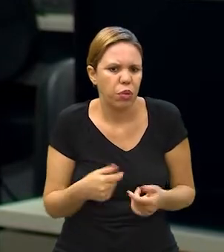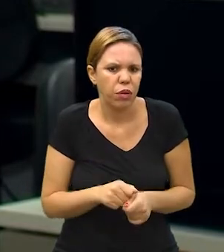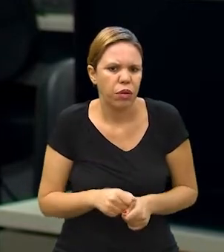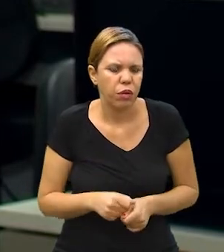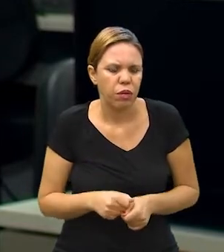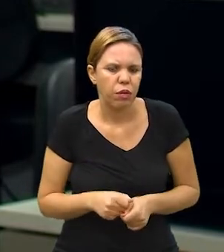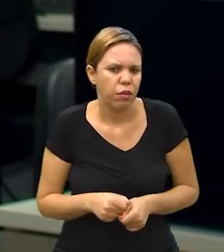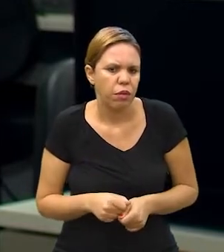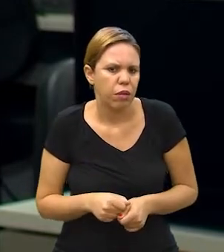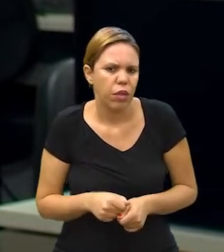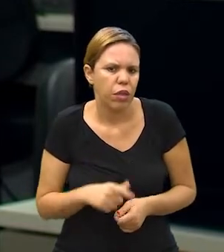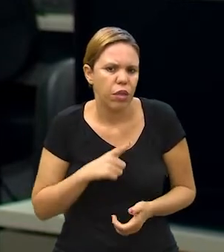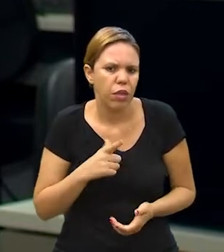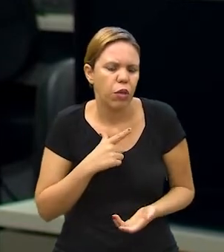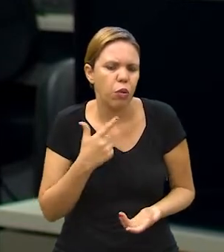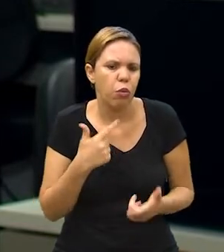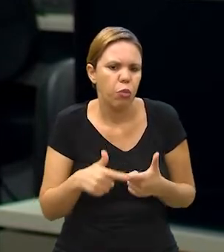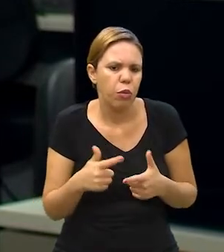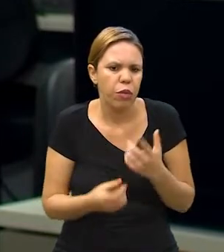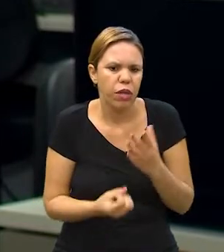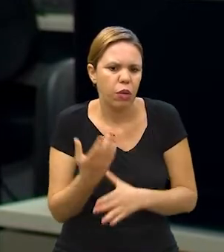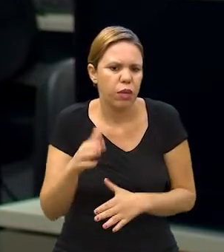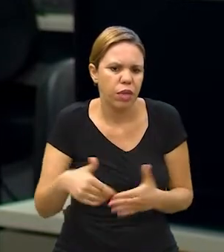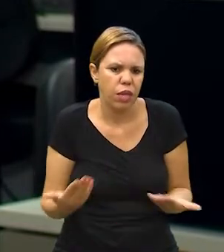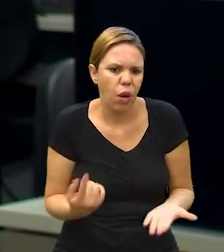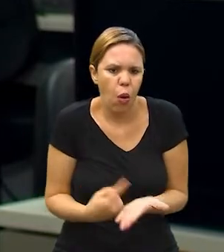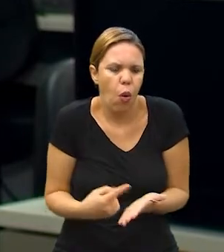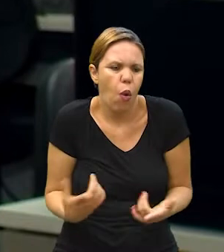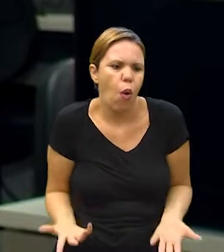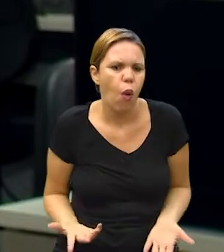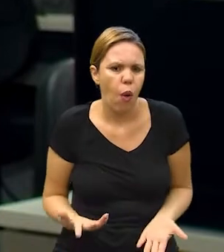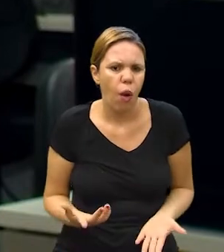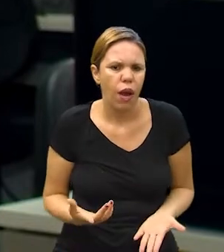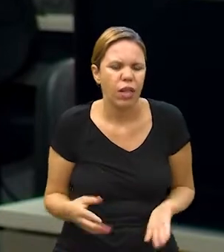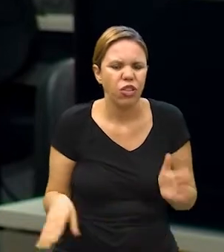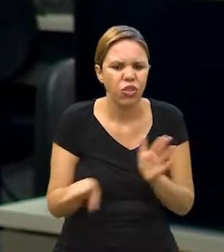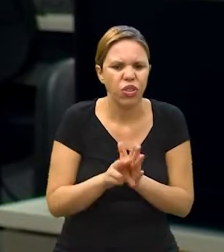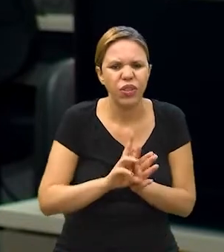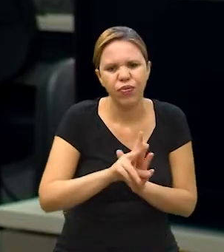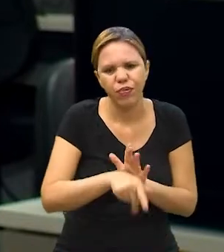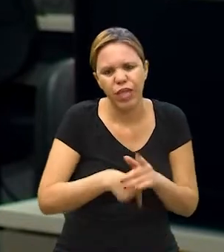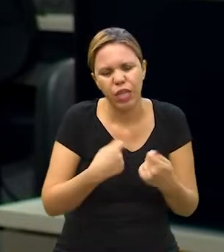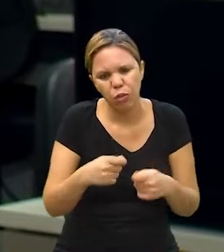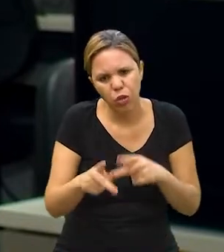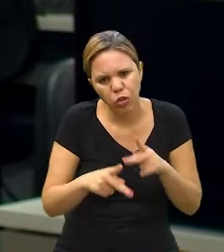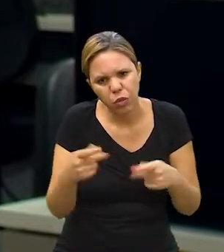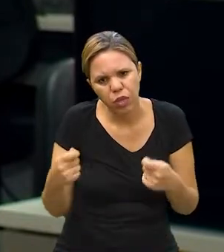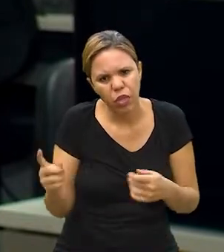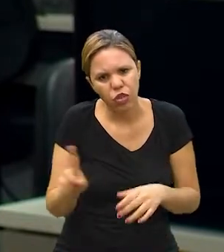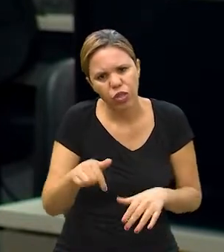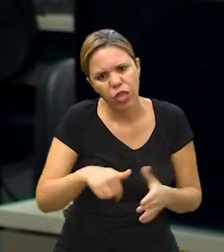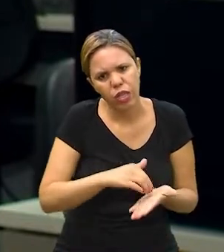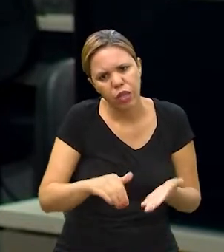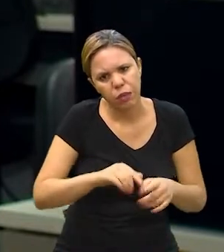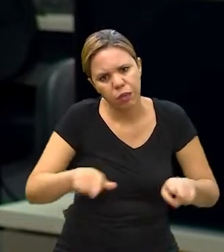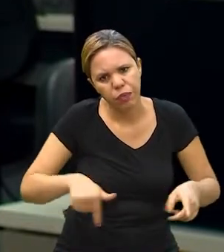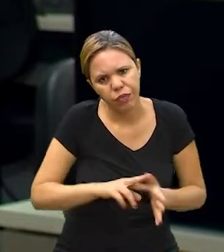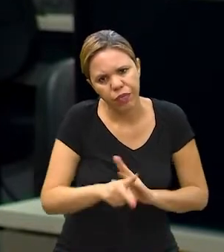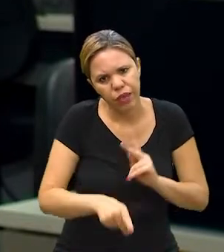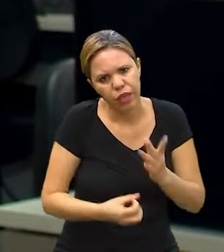vamos dizer, comprometida que a gente sente que ela está sendo gerida nesse momento. Chegam várias demandas desse tipo, né? Aqui no gabinete a gente já teve